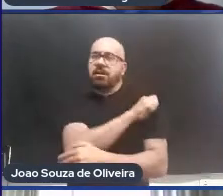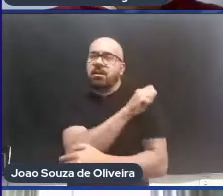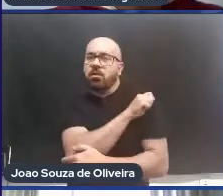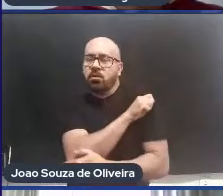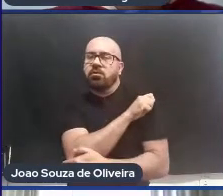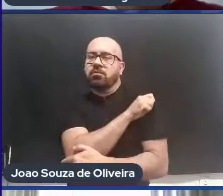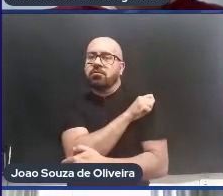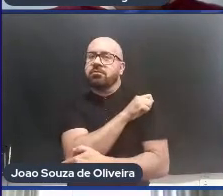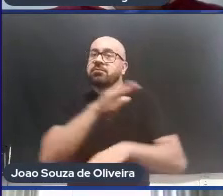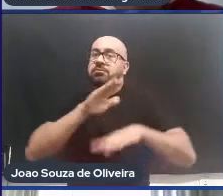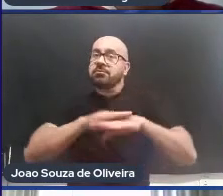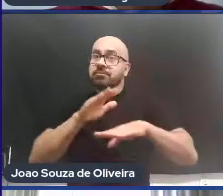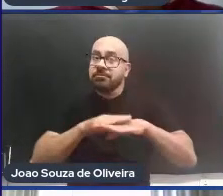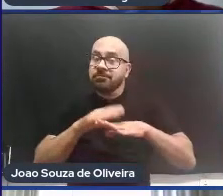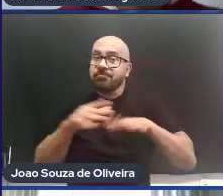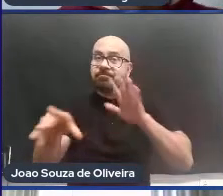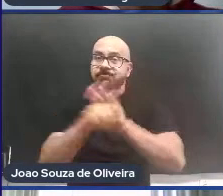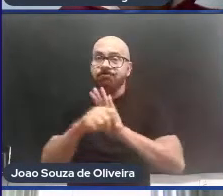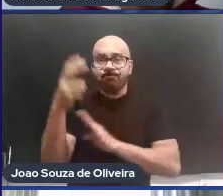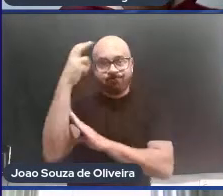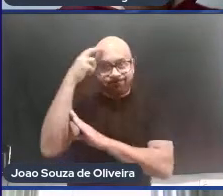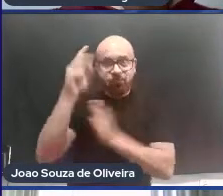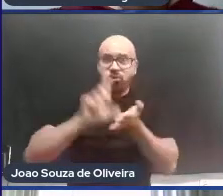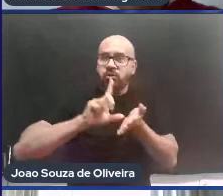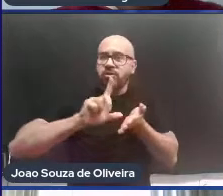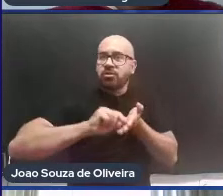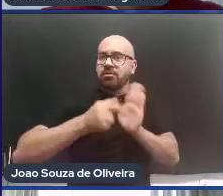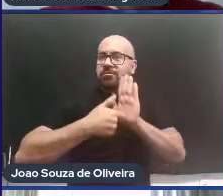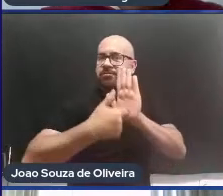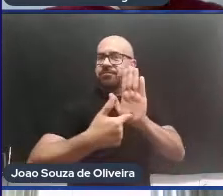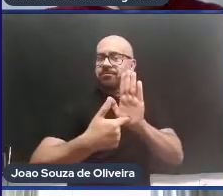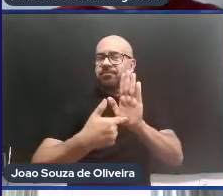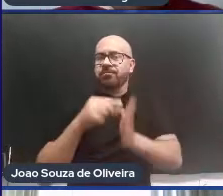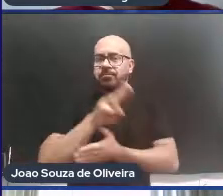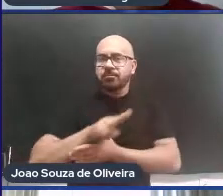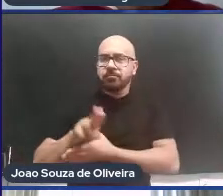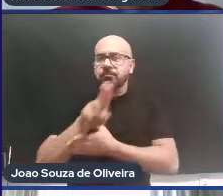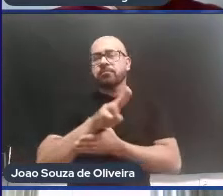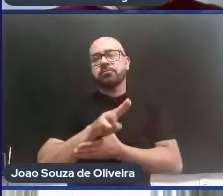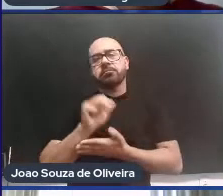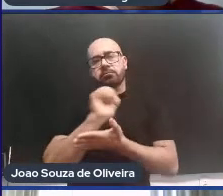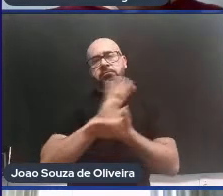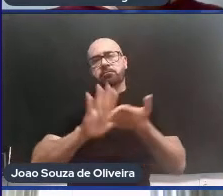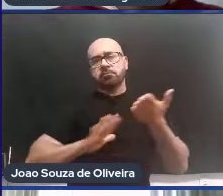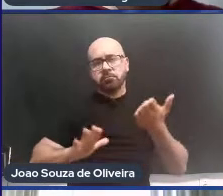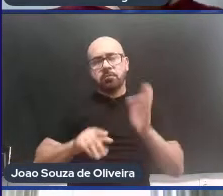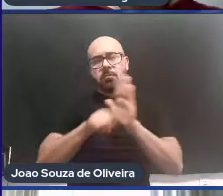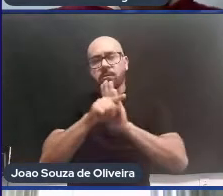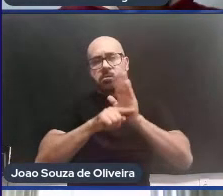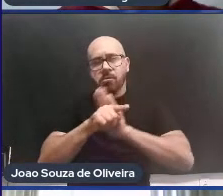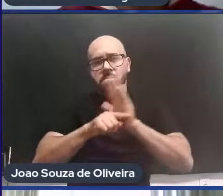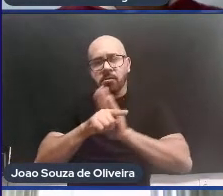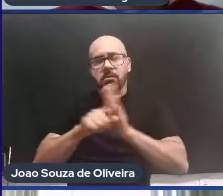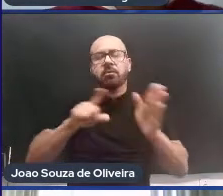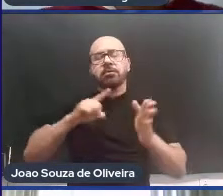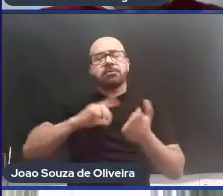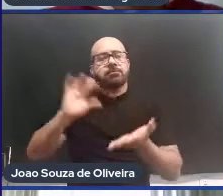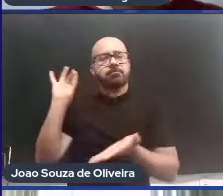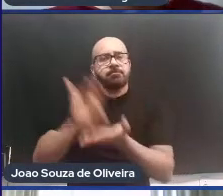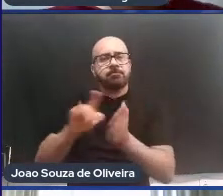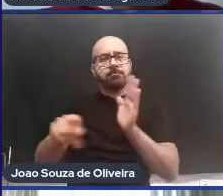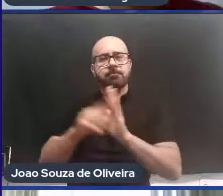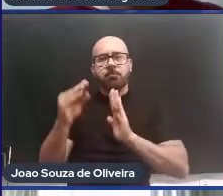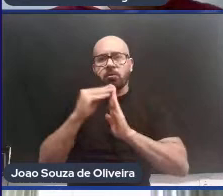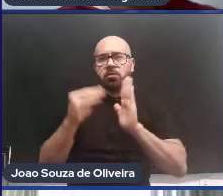valendo os assim da proteção da cultura digital isso através de atividades investigativas sendo ancoradas em